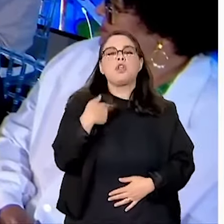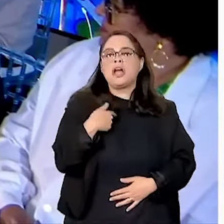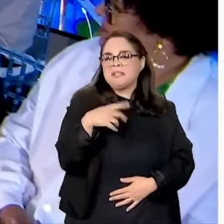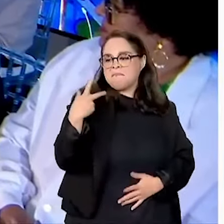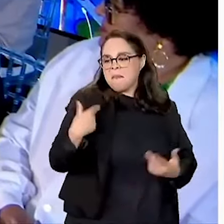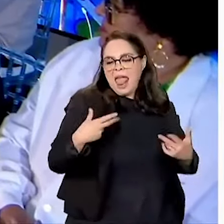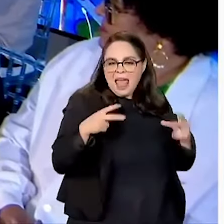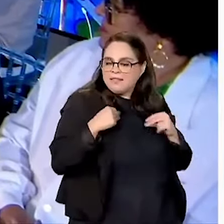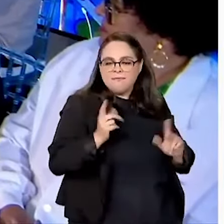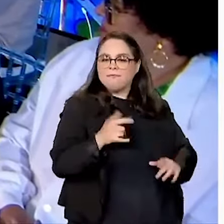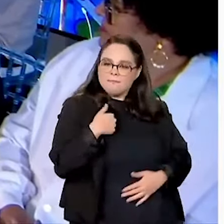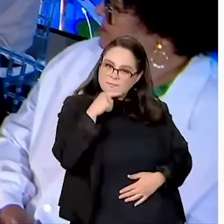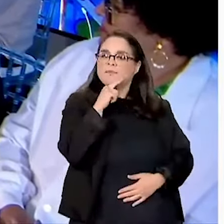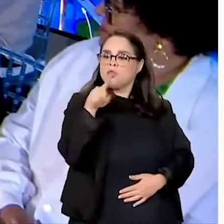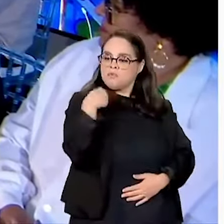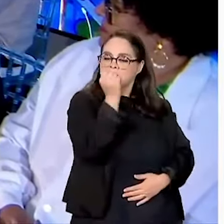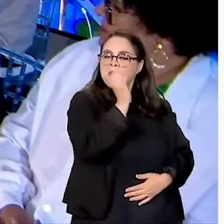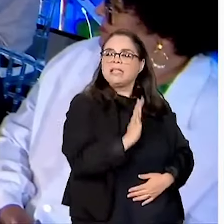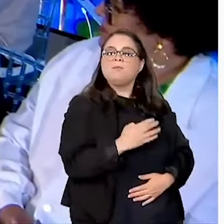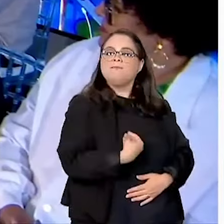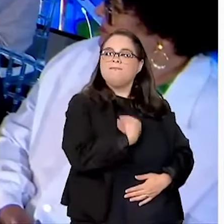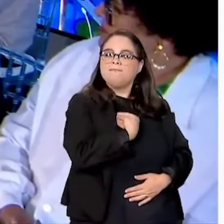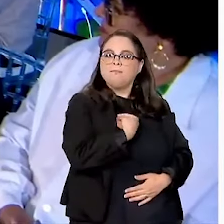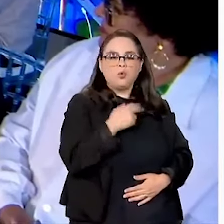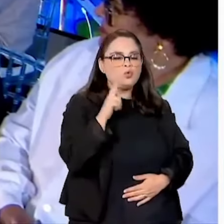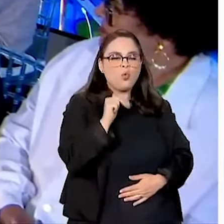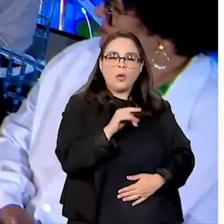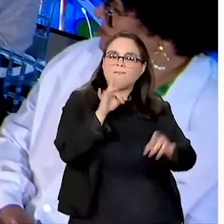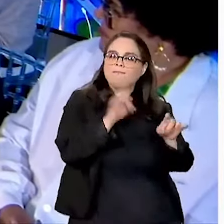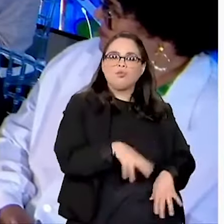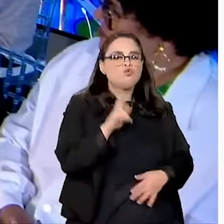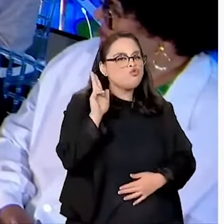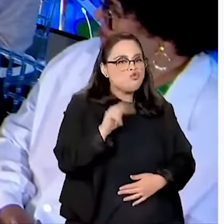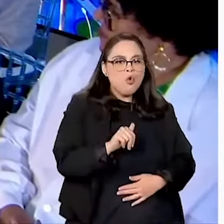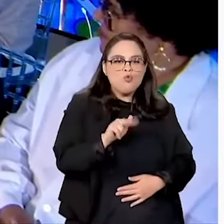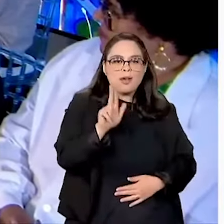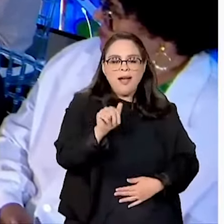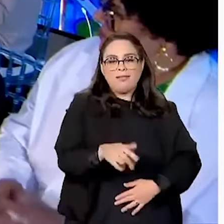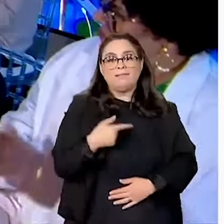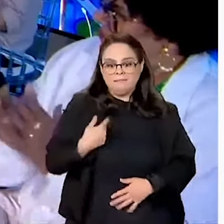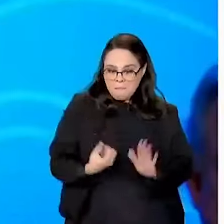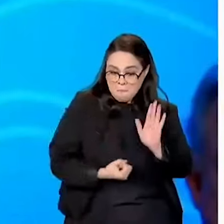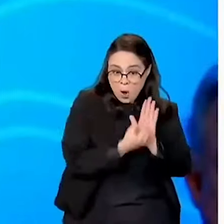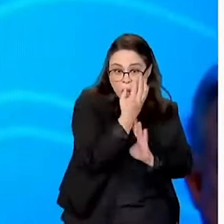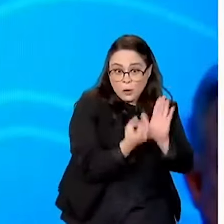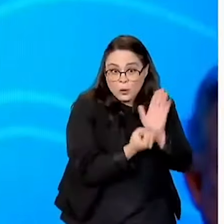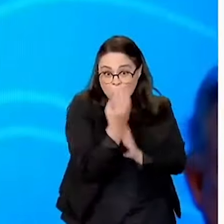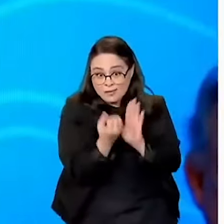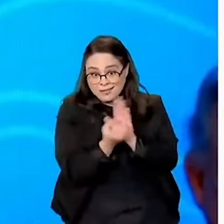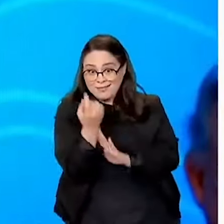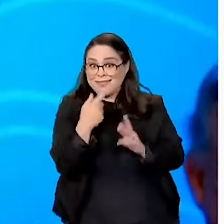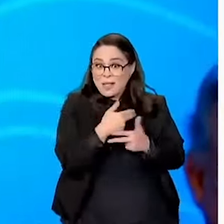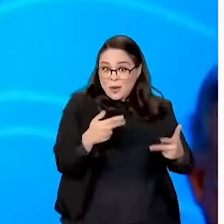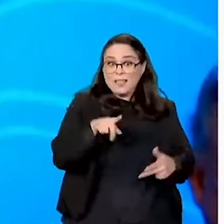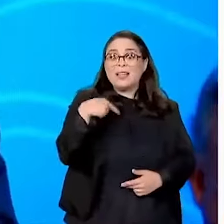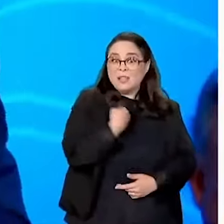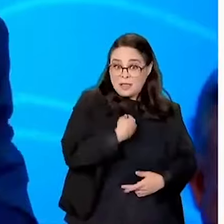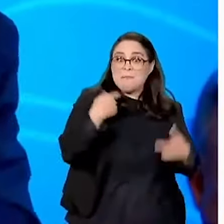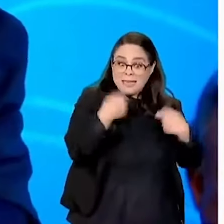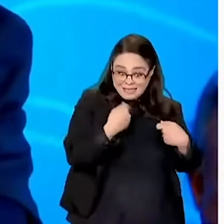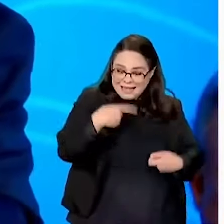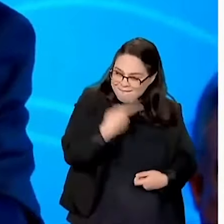dizendo, nós somos brasileiros e não desistimos nunca. E vamos produzir as coisas que têm que ser produzidas